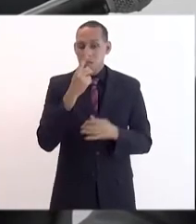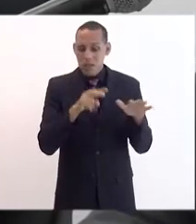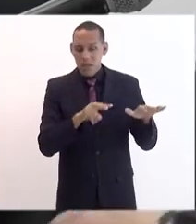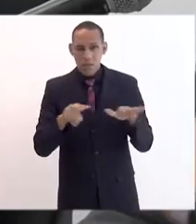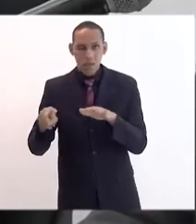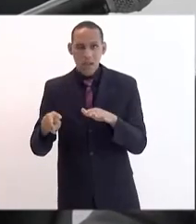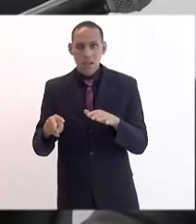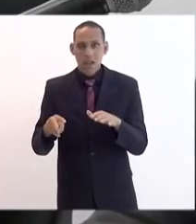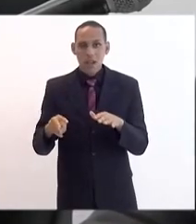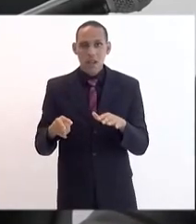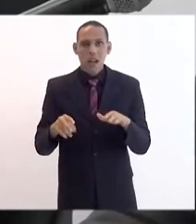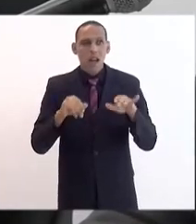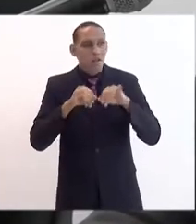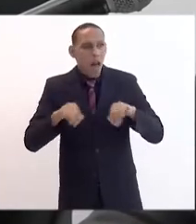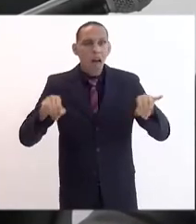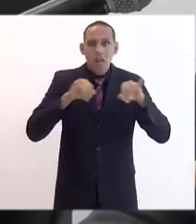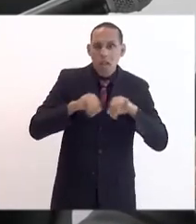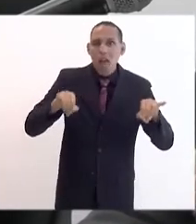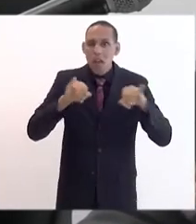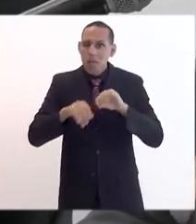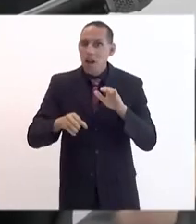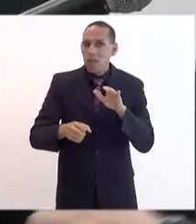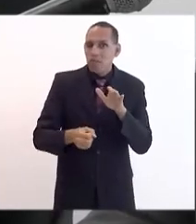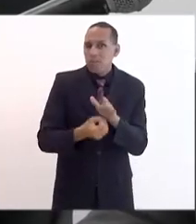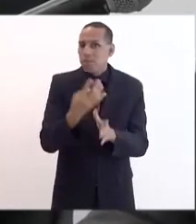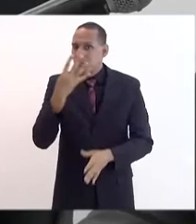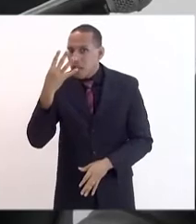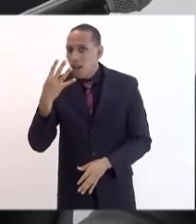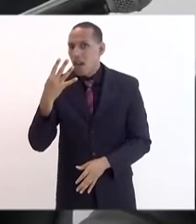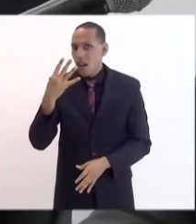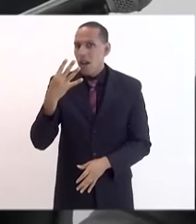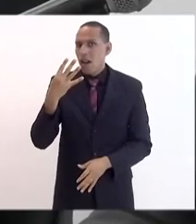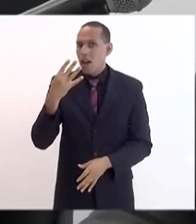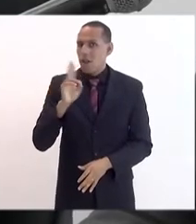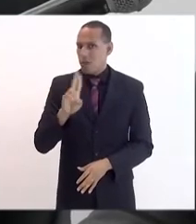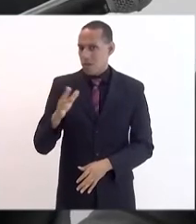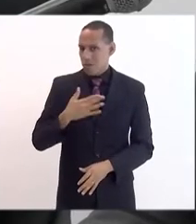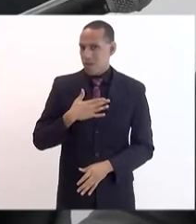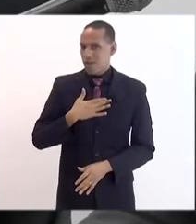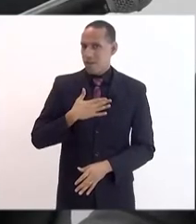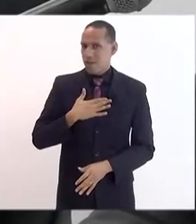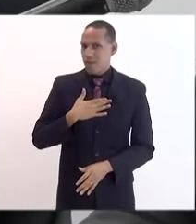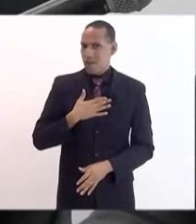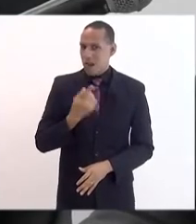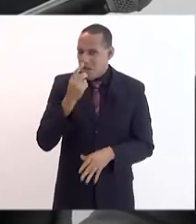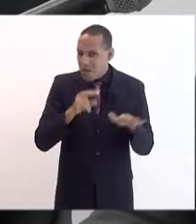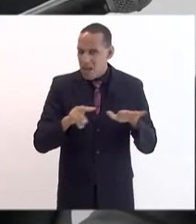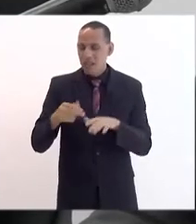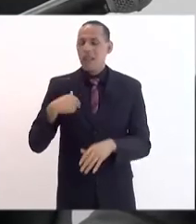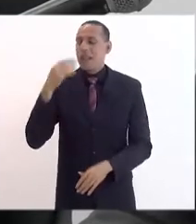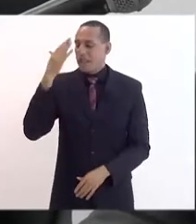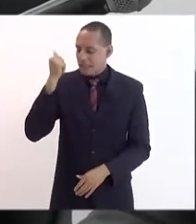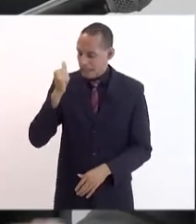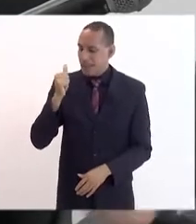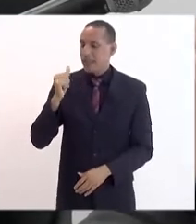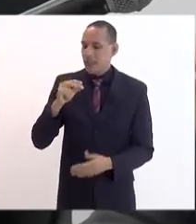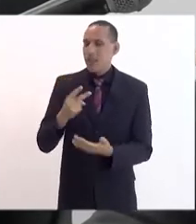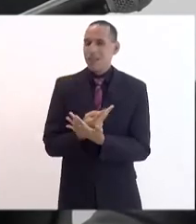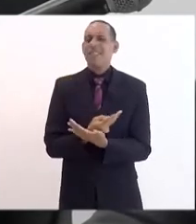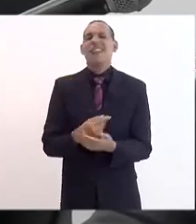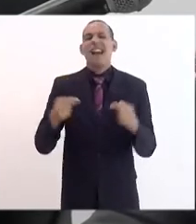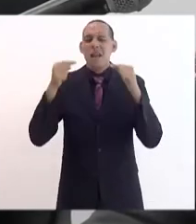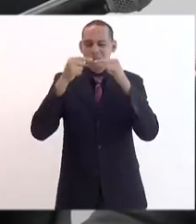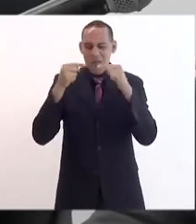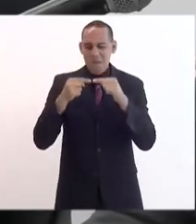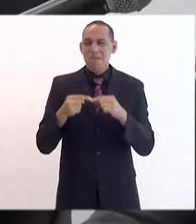4 matérias que se referem ao meu nome, em uma semana, é óbvio, eu sei o que está acontecendo. Mas não vem ao caso. É muita